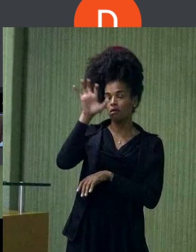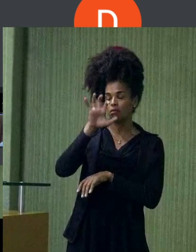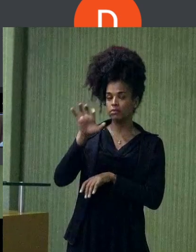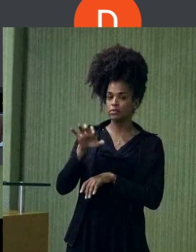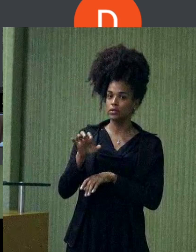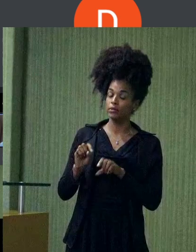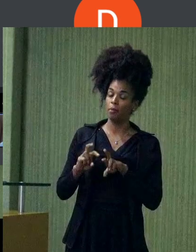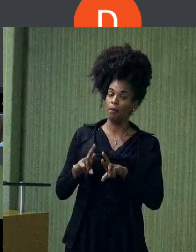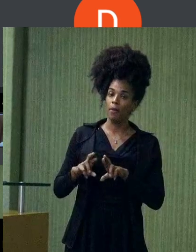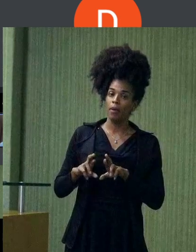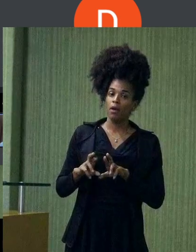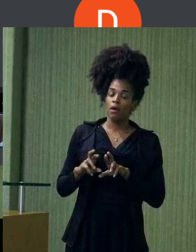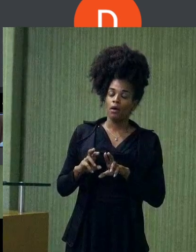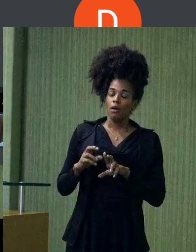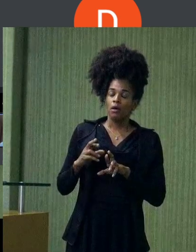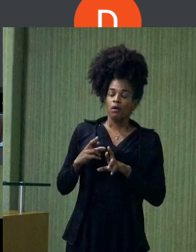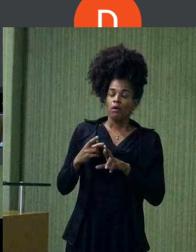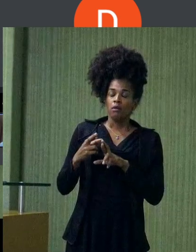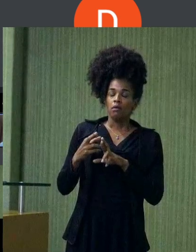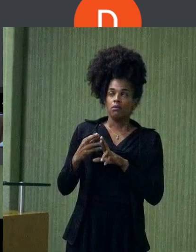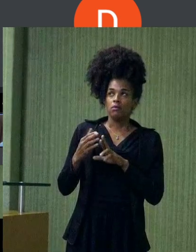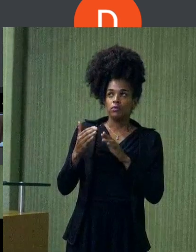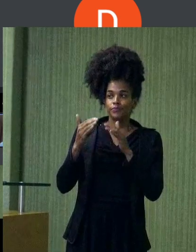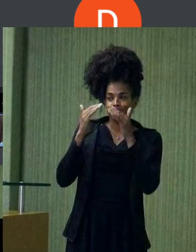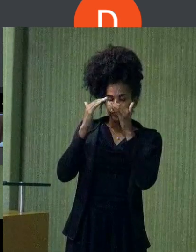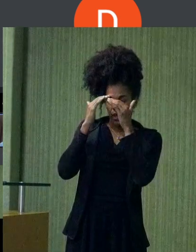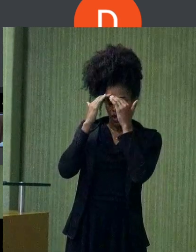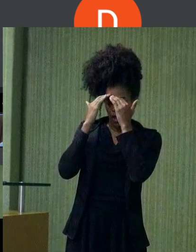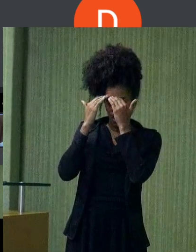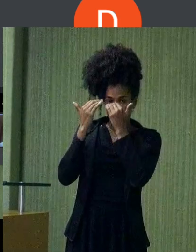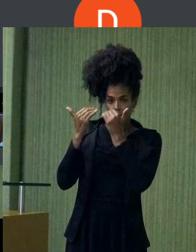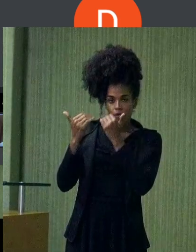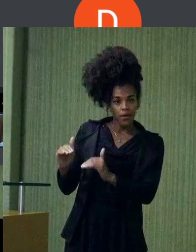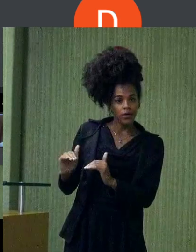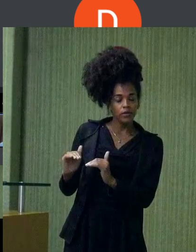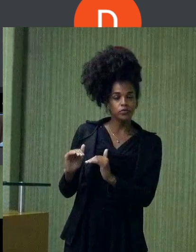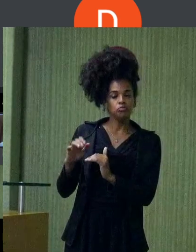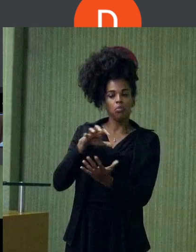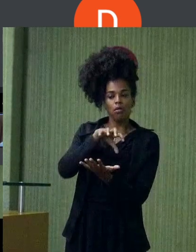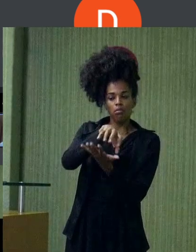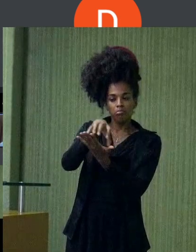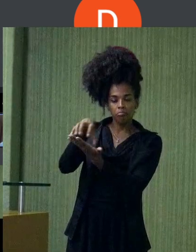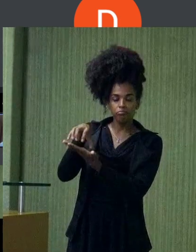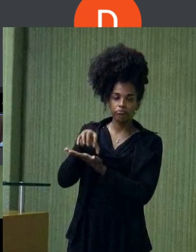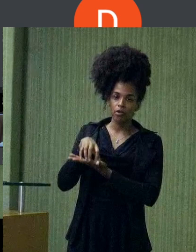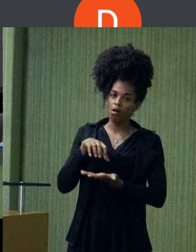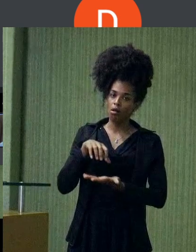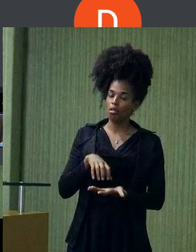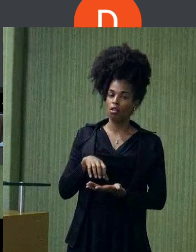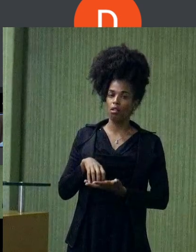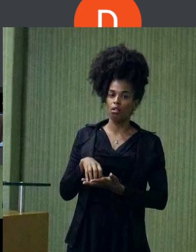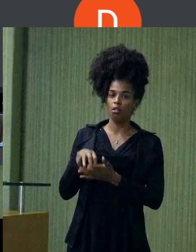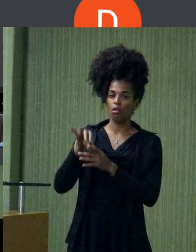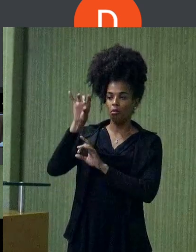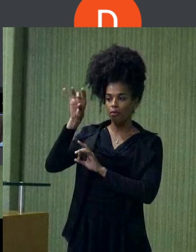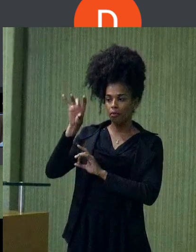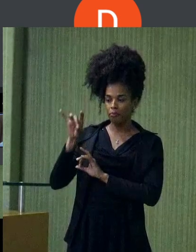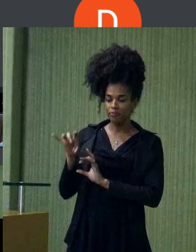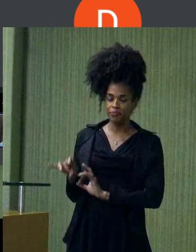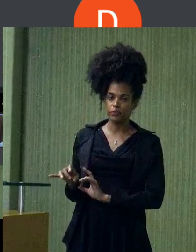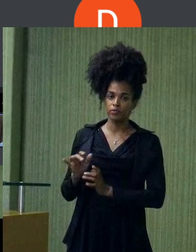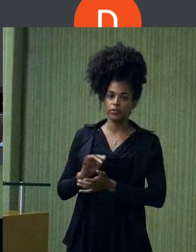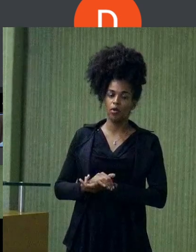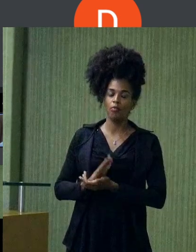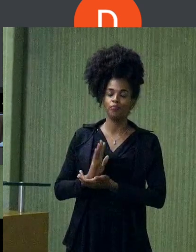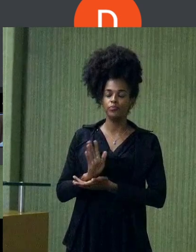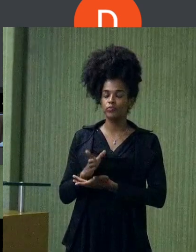terão que ser eh estabelecidos né já existe e em tramitação atualmente no Conselho Nacional de